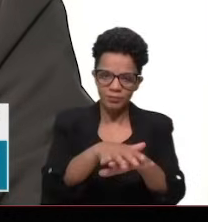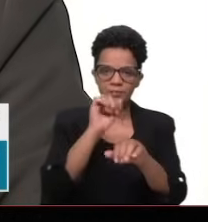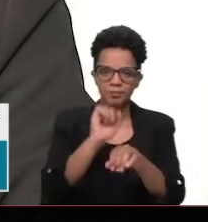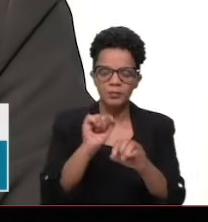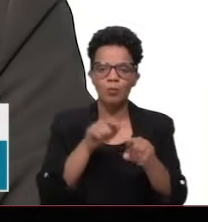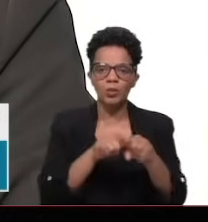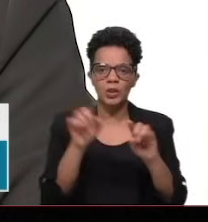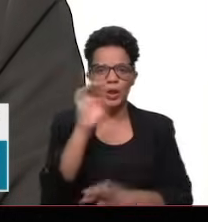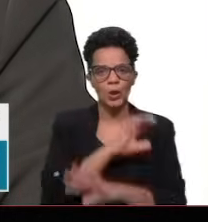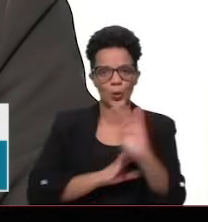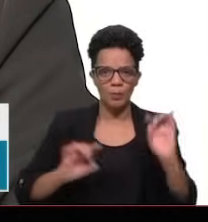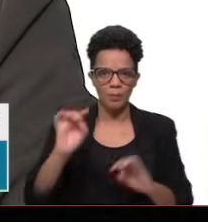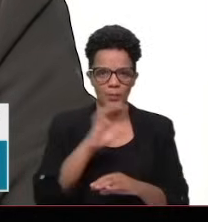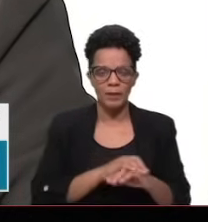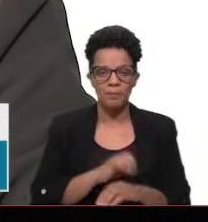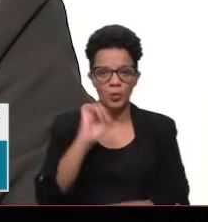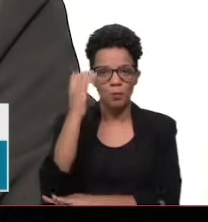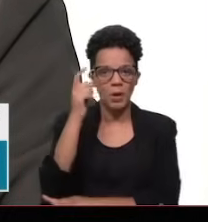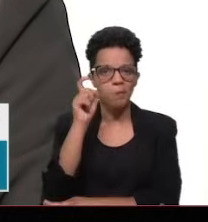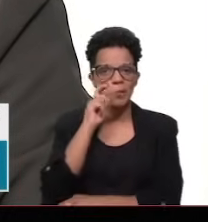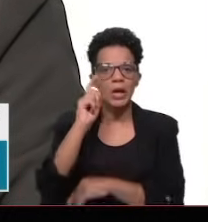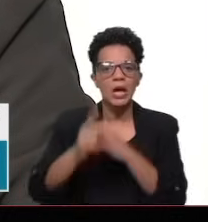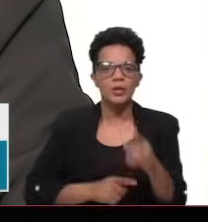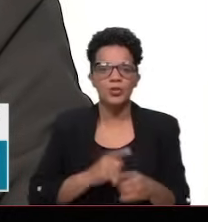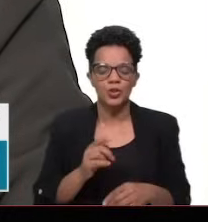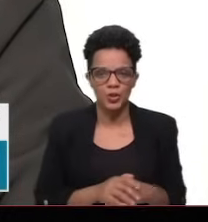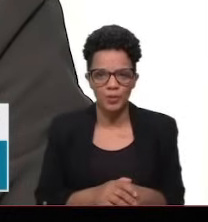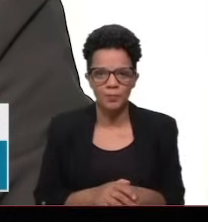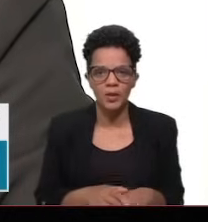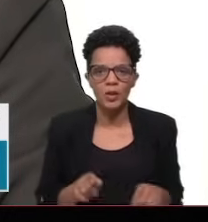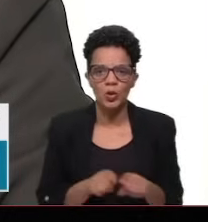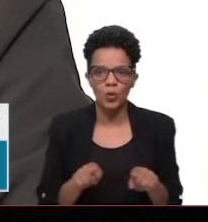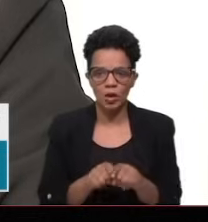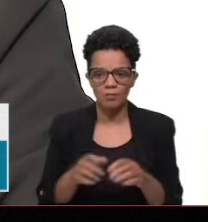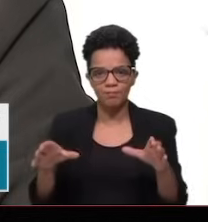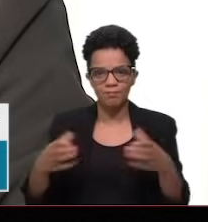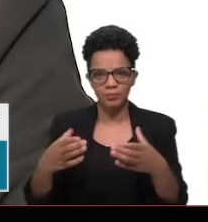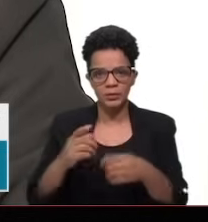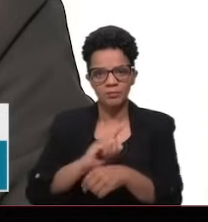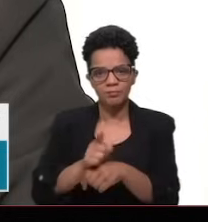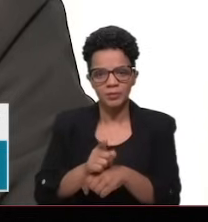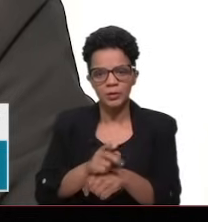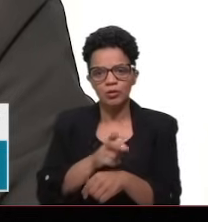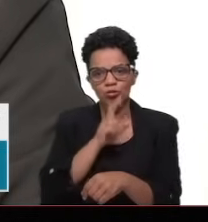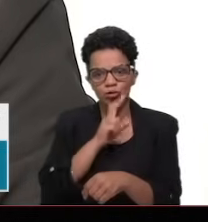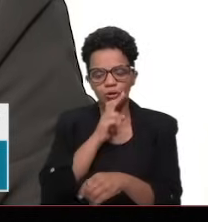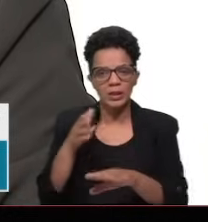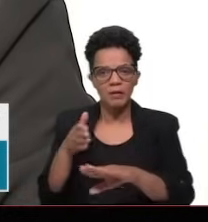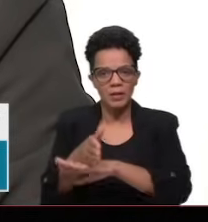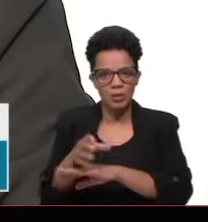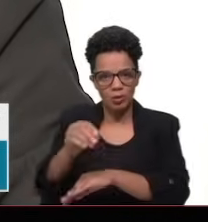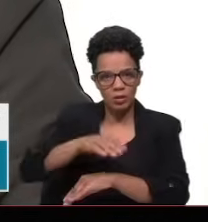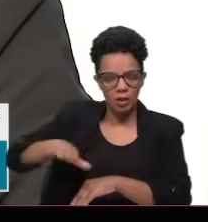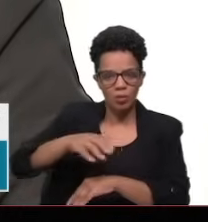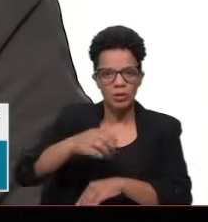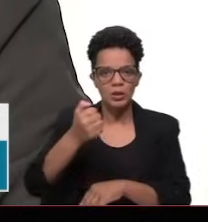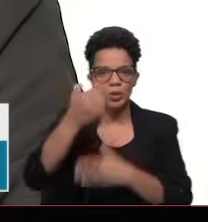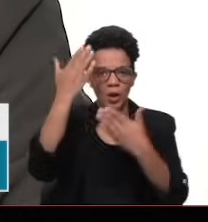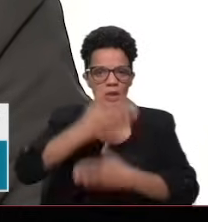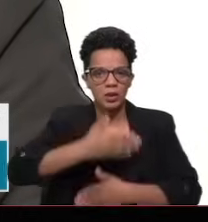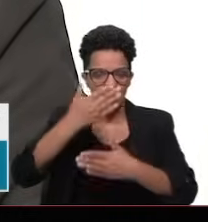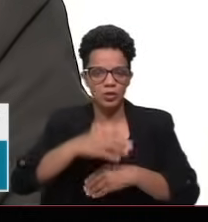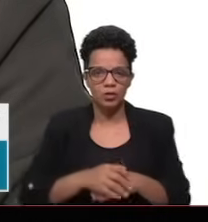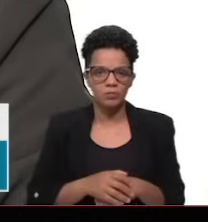por exemplo o que o pan defende é são unidades rápidas de resposta rápida intervenção rápida no terreno três a 5 dias e não por exemplo o